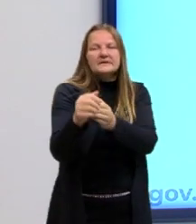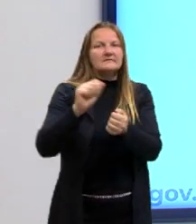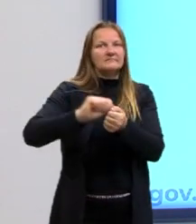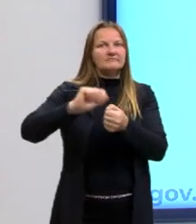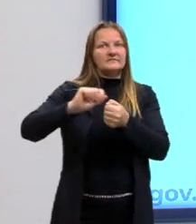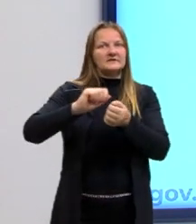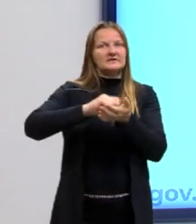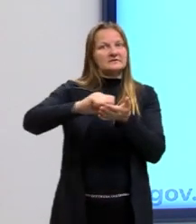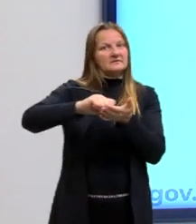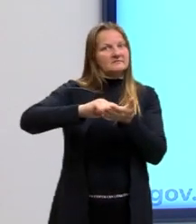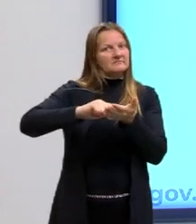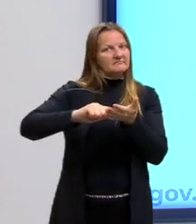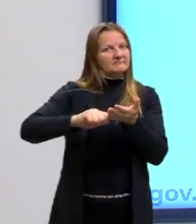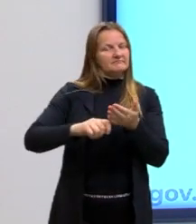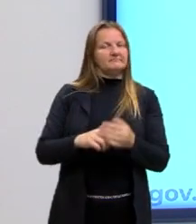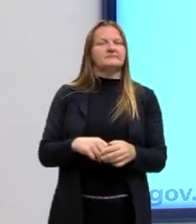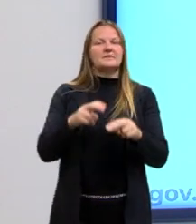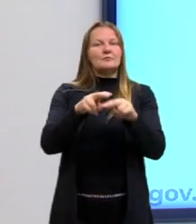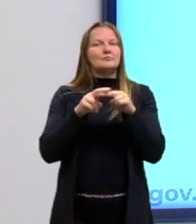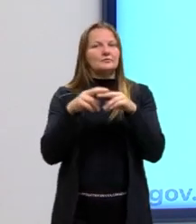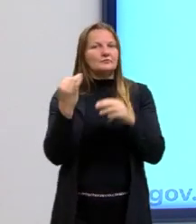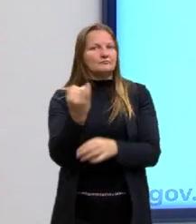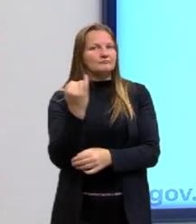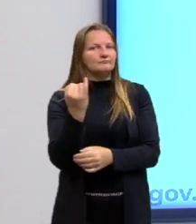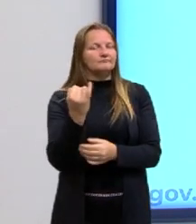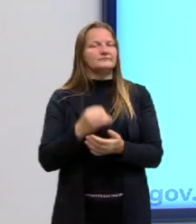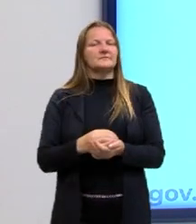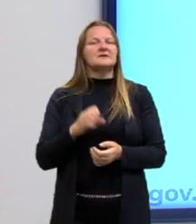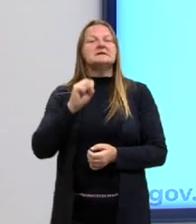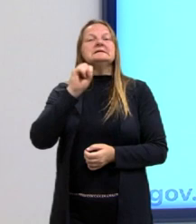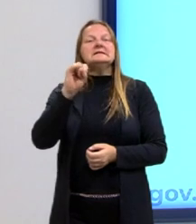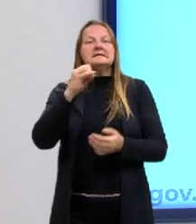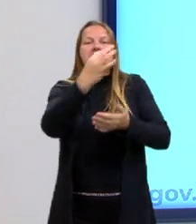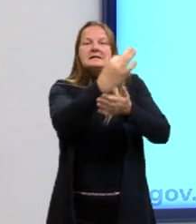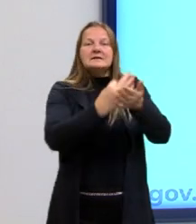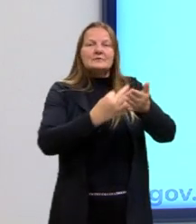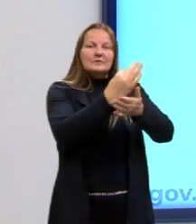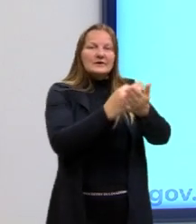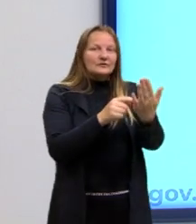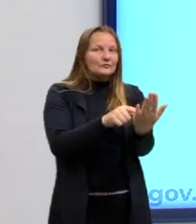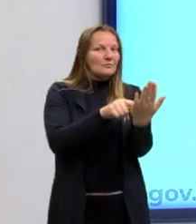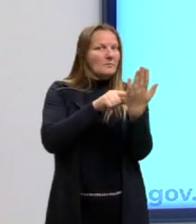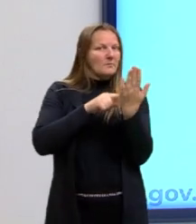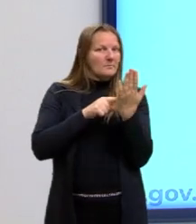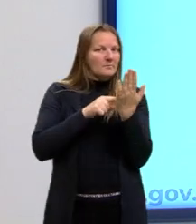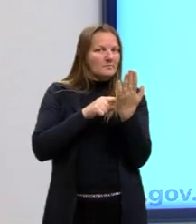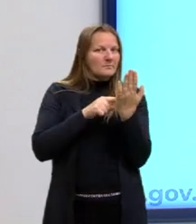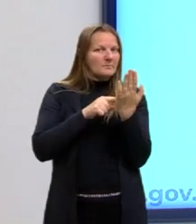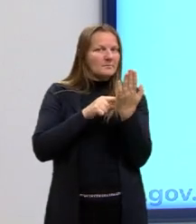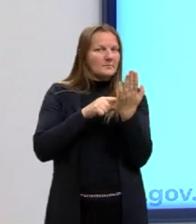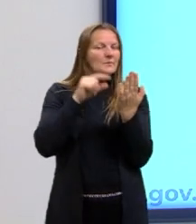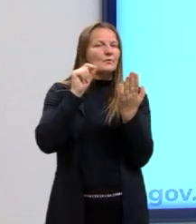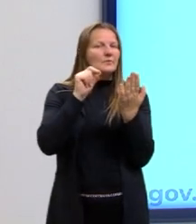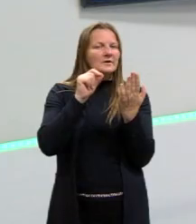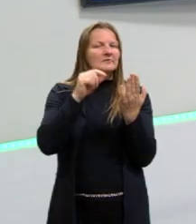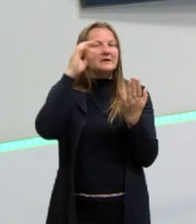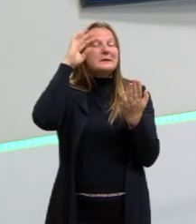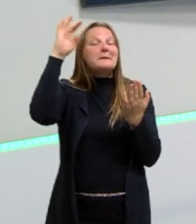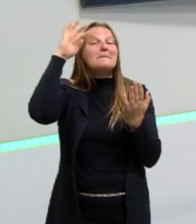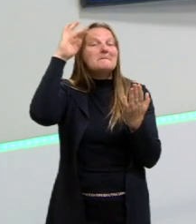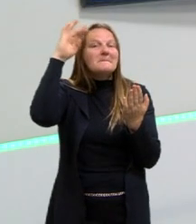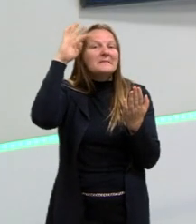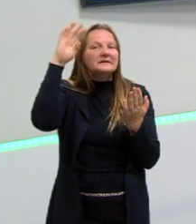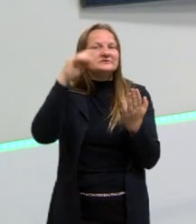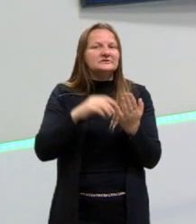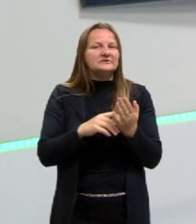Então, aqui a gente está falando de que quando estes textos aparecem, eles são, imaginem assim, imaginem